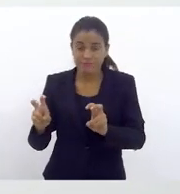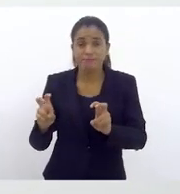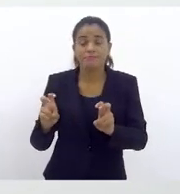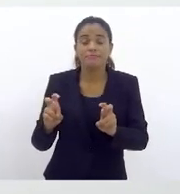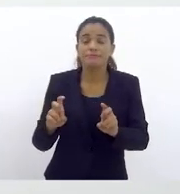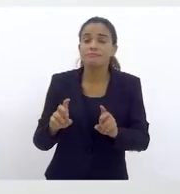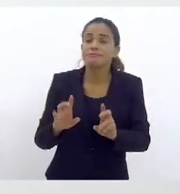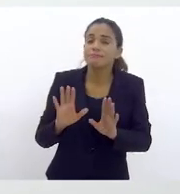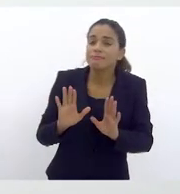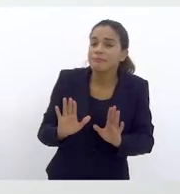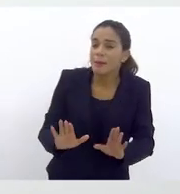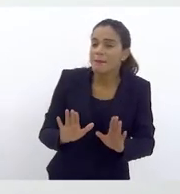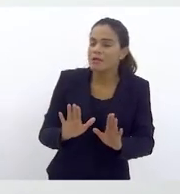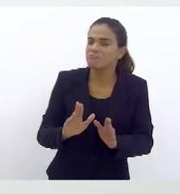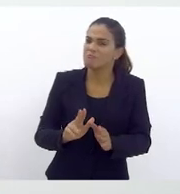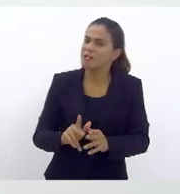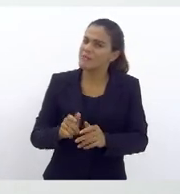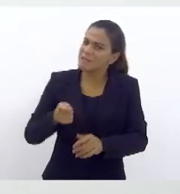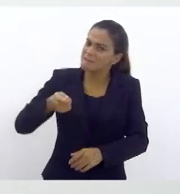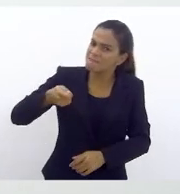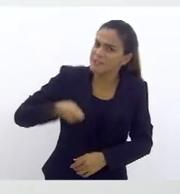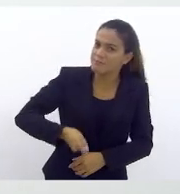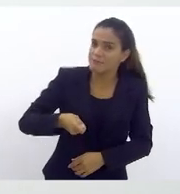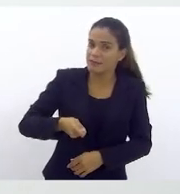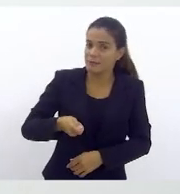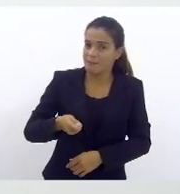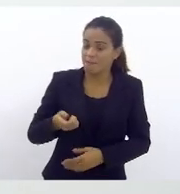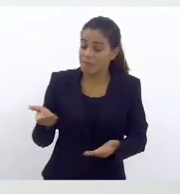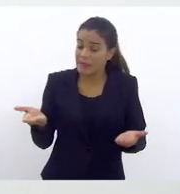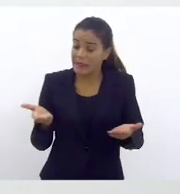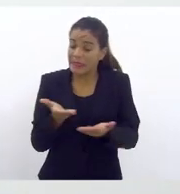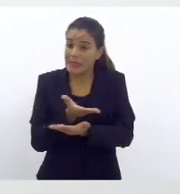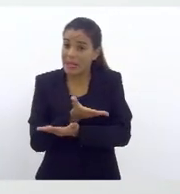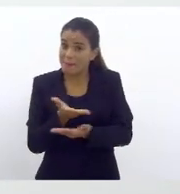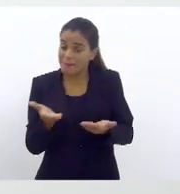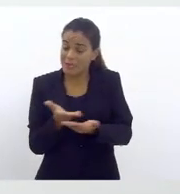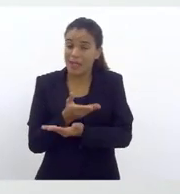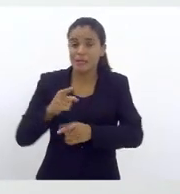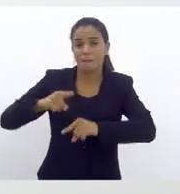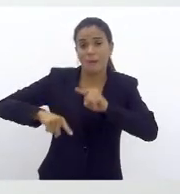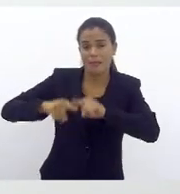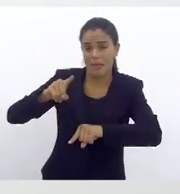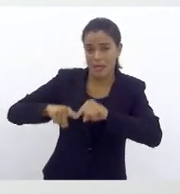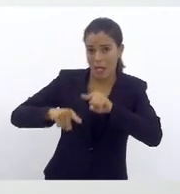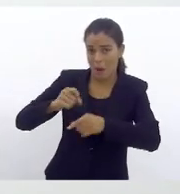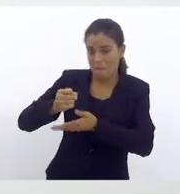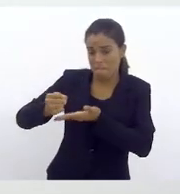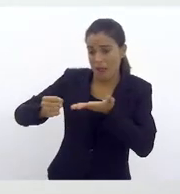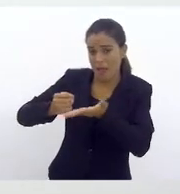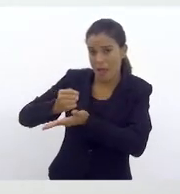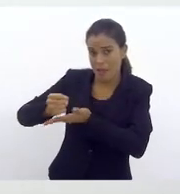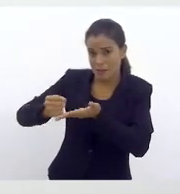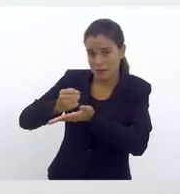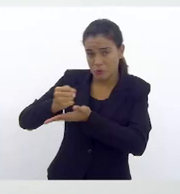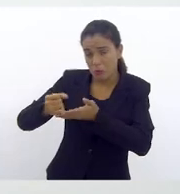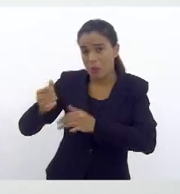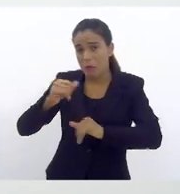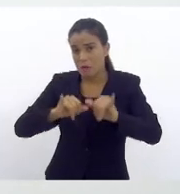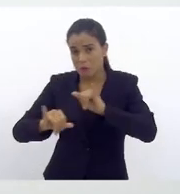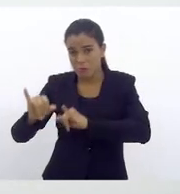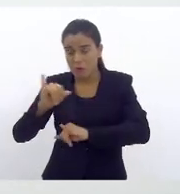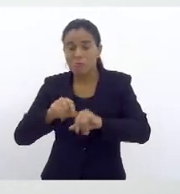mais firme intermediários de síntese e o Comperj que eu já vi que vai ser